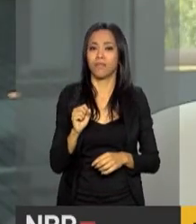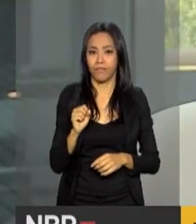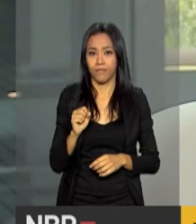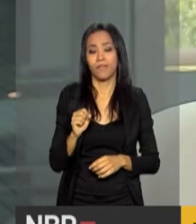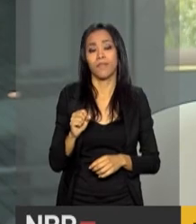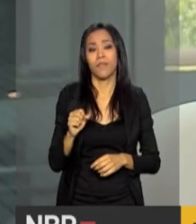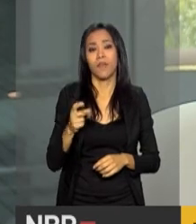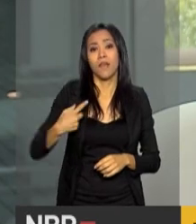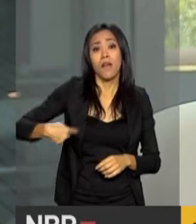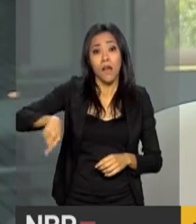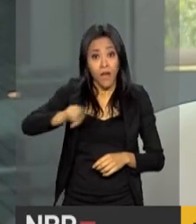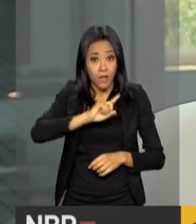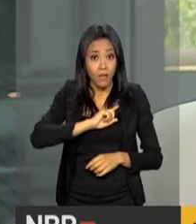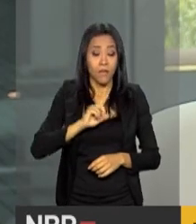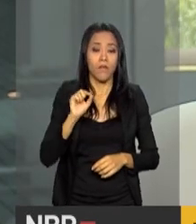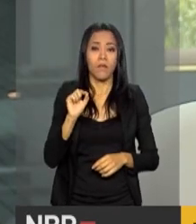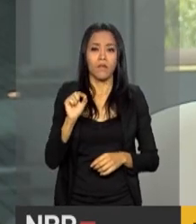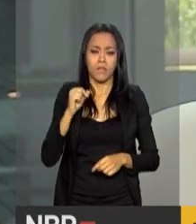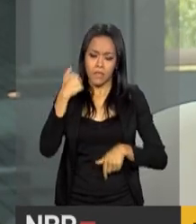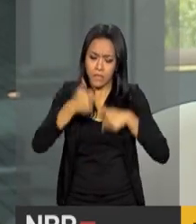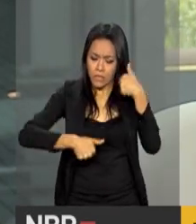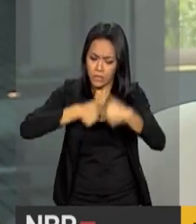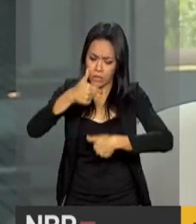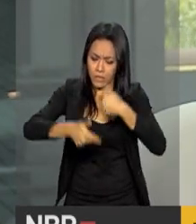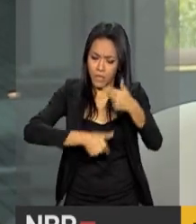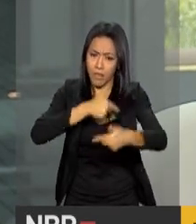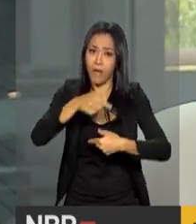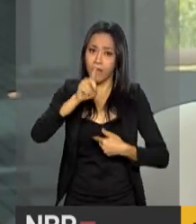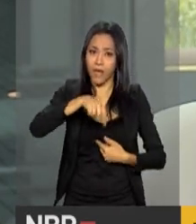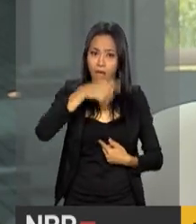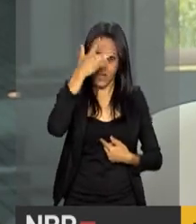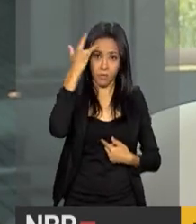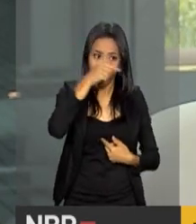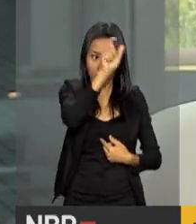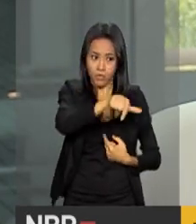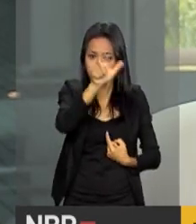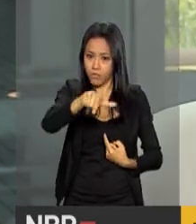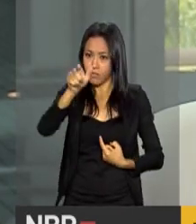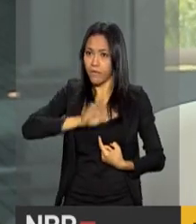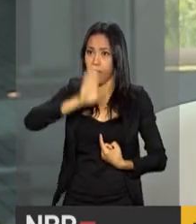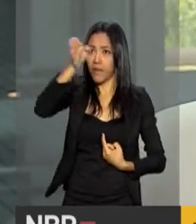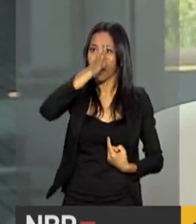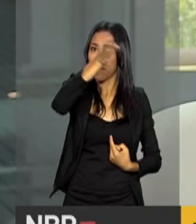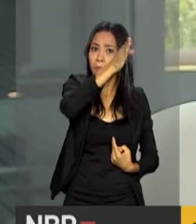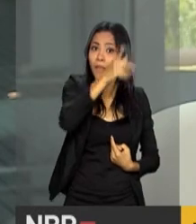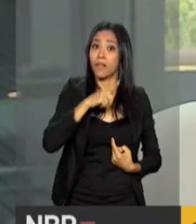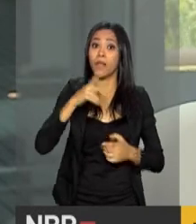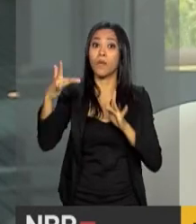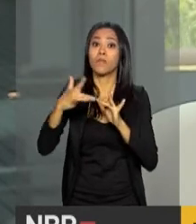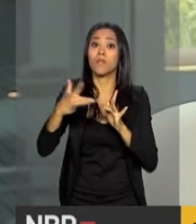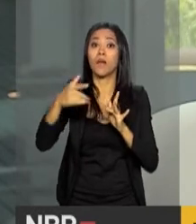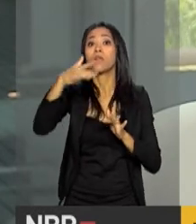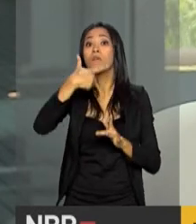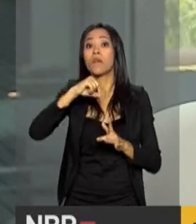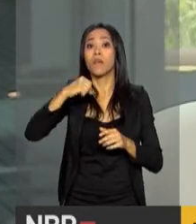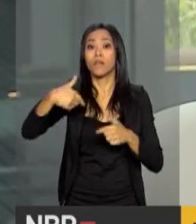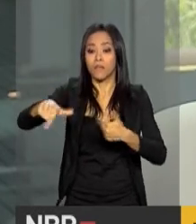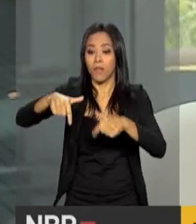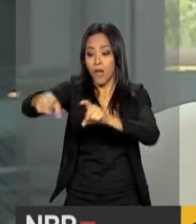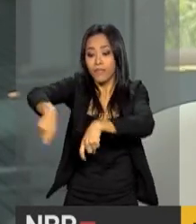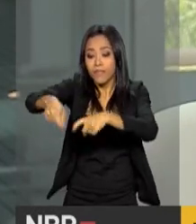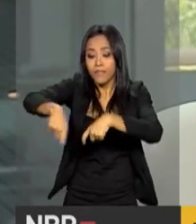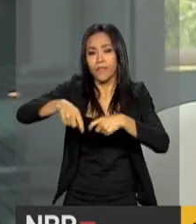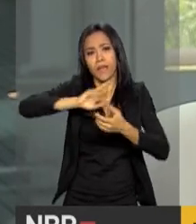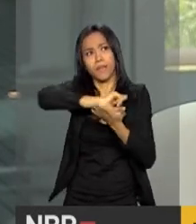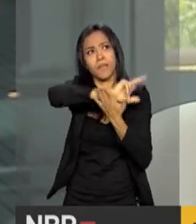a nossa massa de trabalho que são os recenseadores que eu vou entrar em contato direto com o produtor é uma diversão e muito